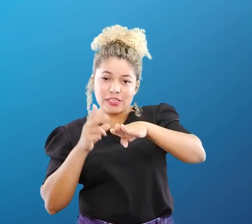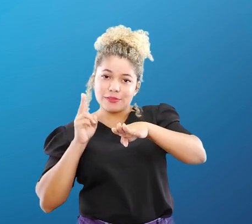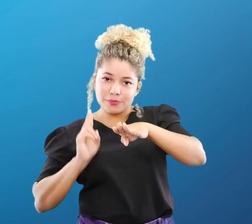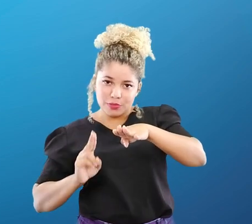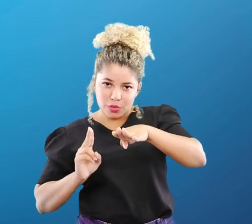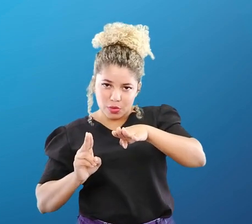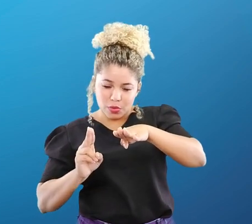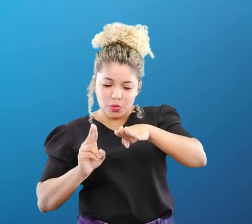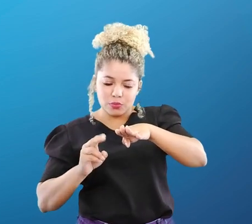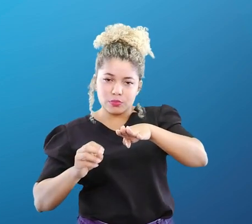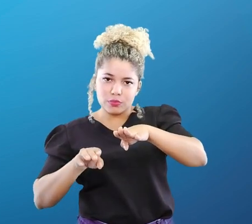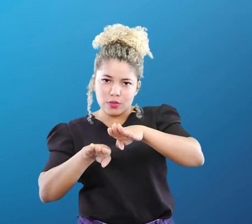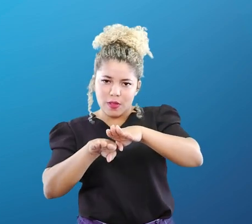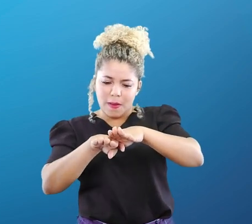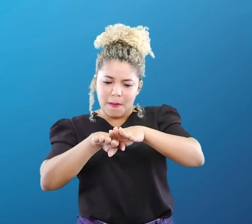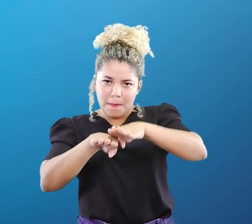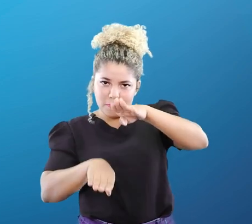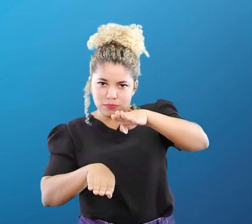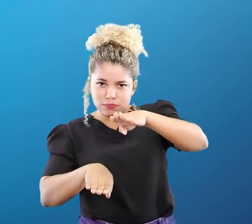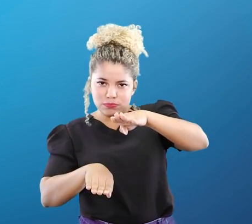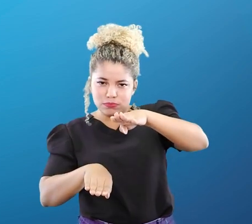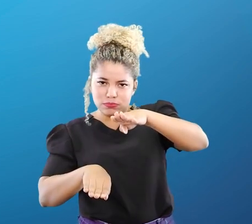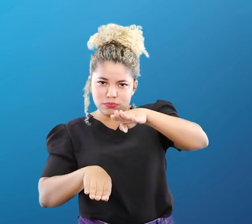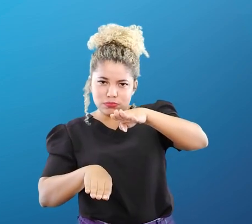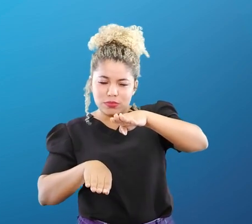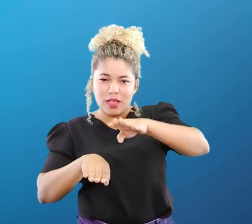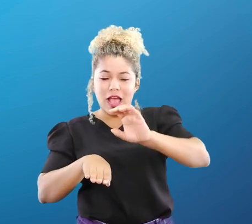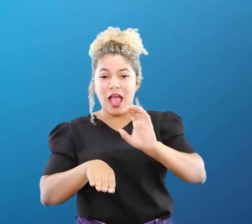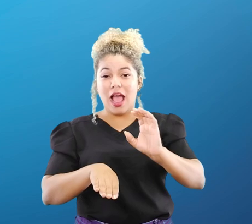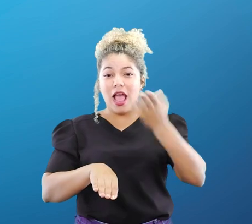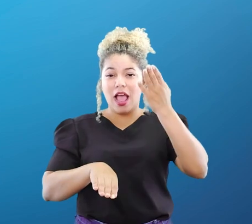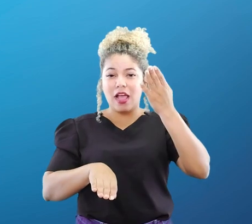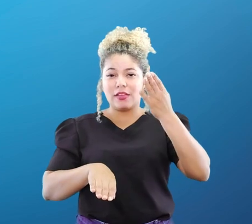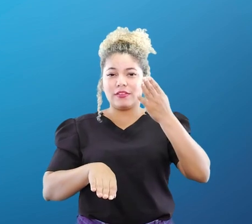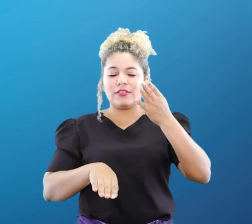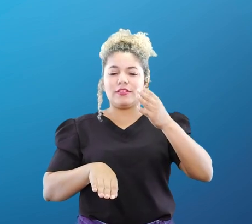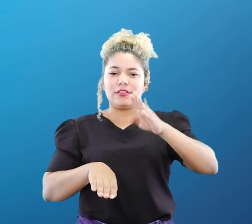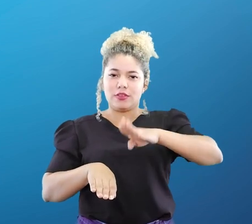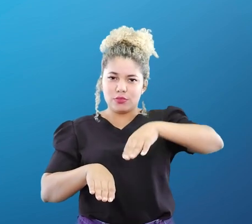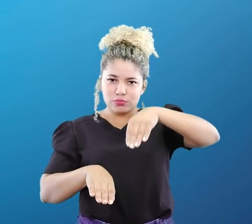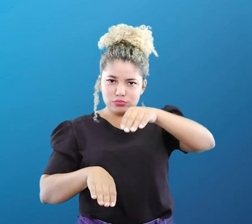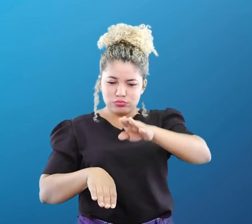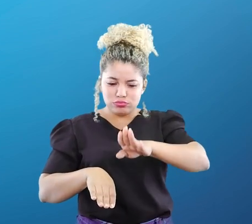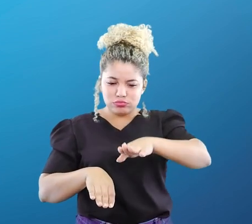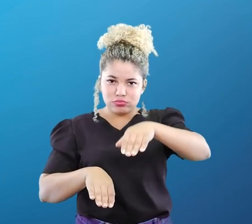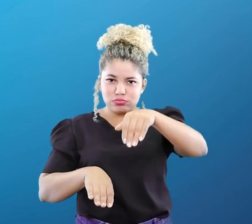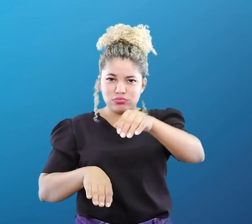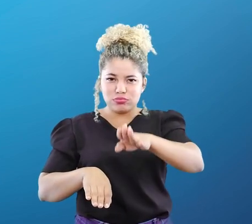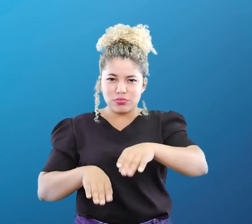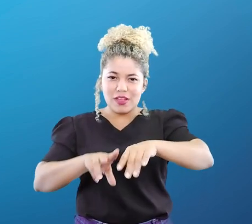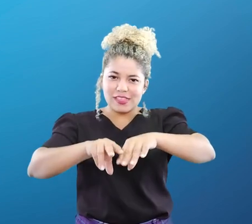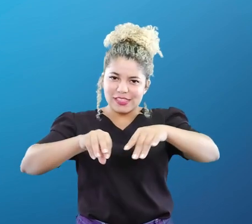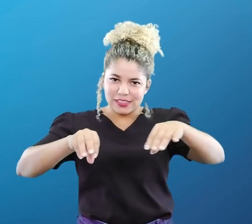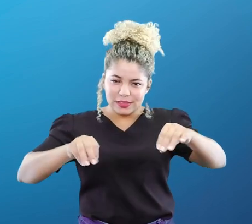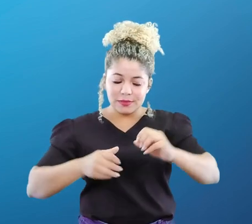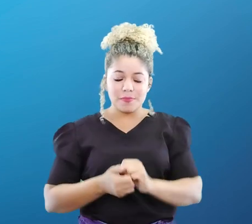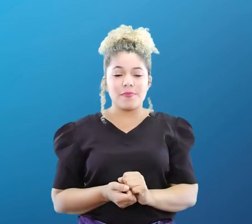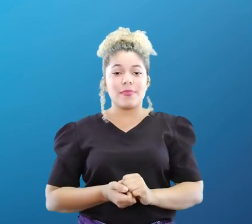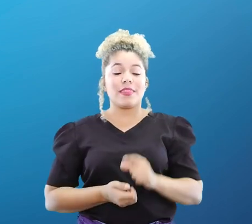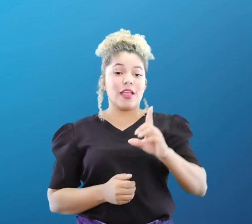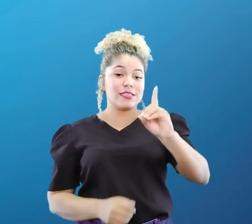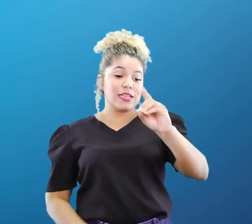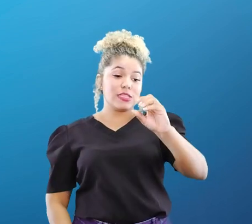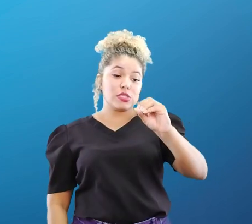ao sofrer a pressão, ela acaba sendo alavancada, ou seja, ela origina dobras da crosta terrestre. As